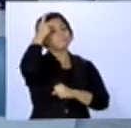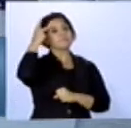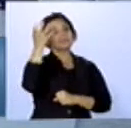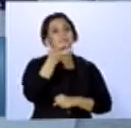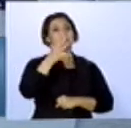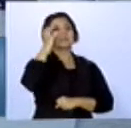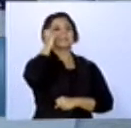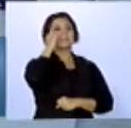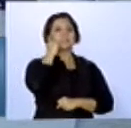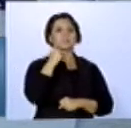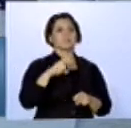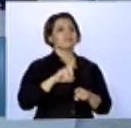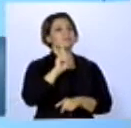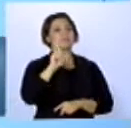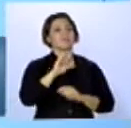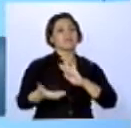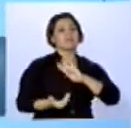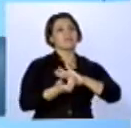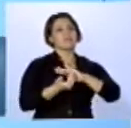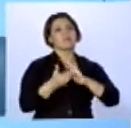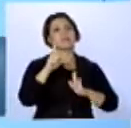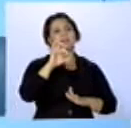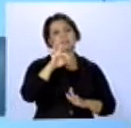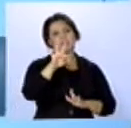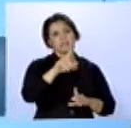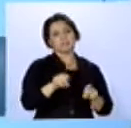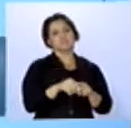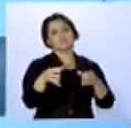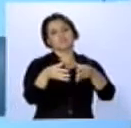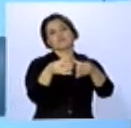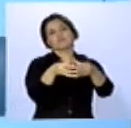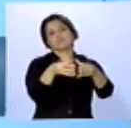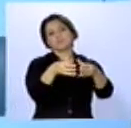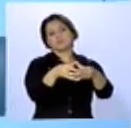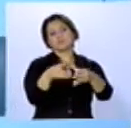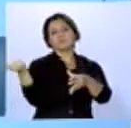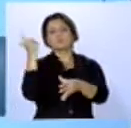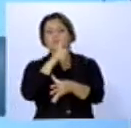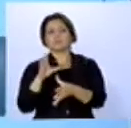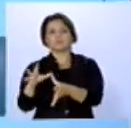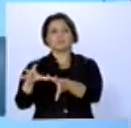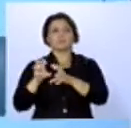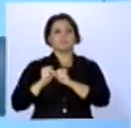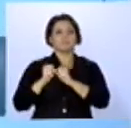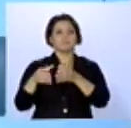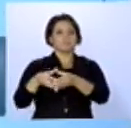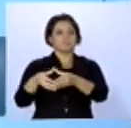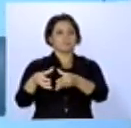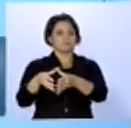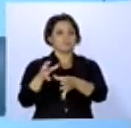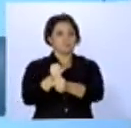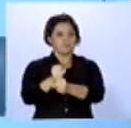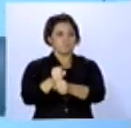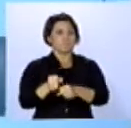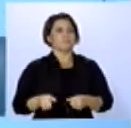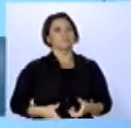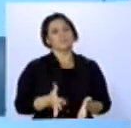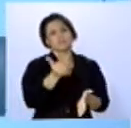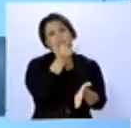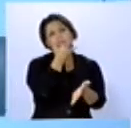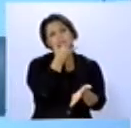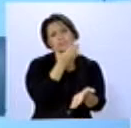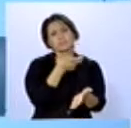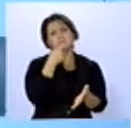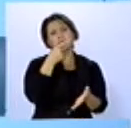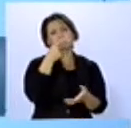que não uma um limite para o partido arrecadar nós temos uma uma eu peço perdão da palavra